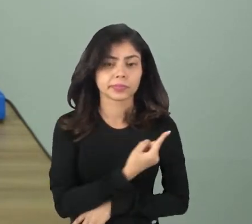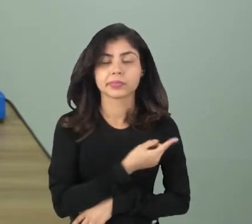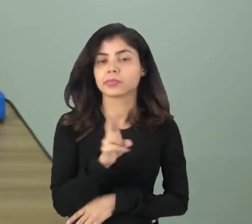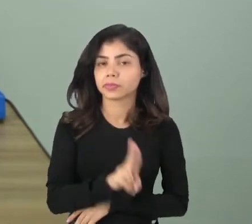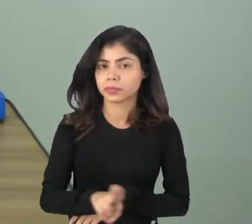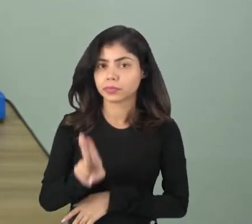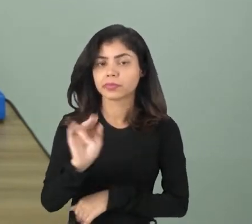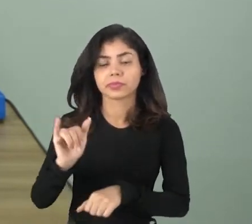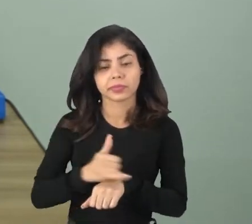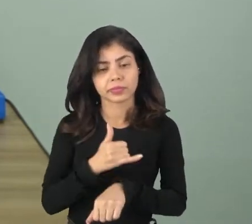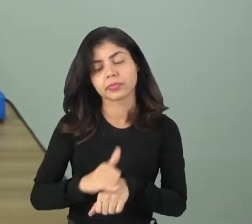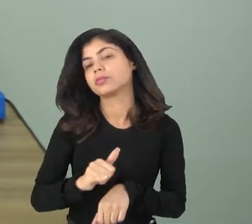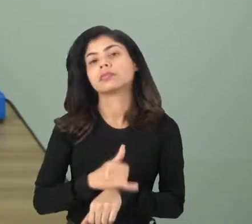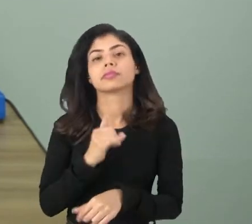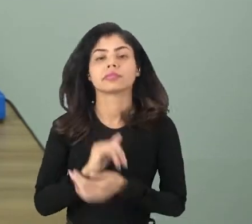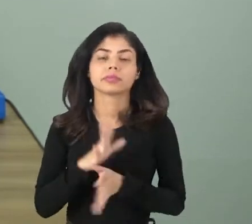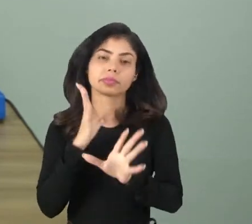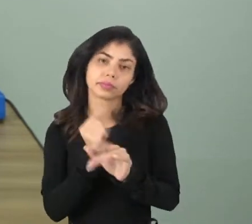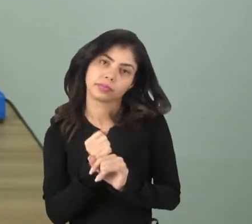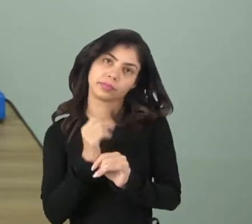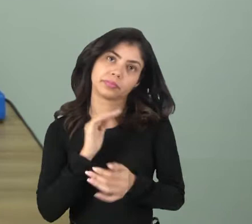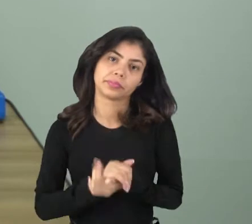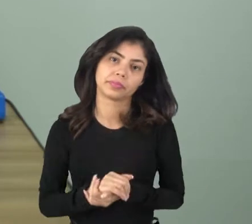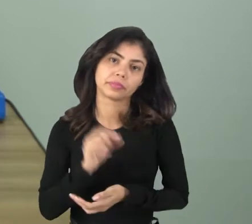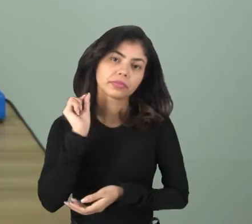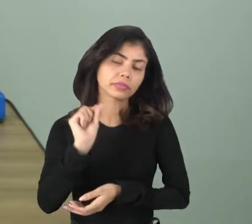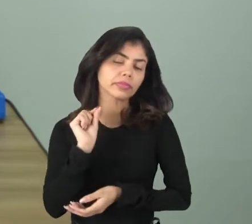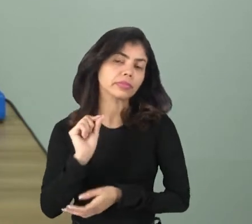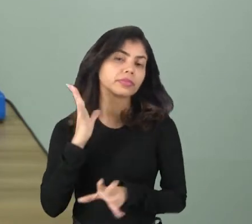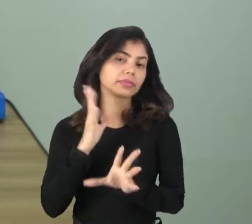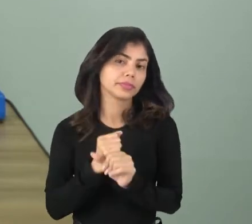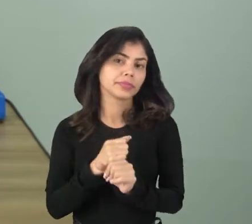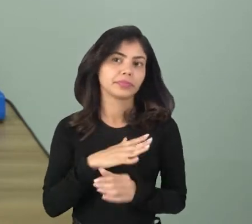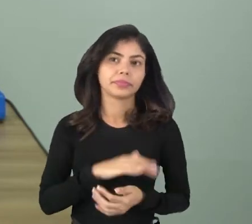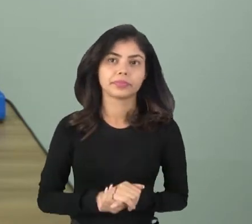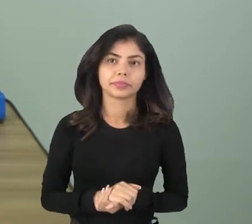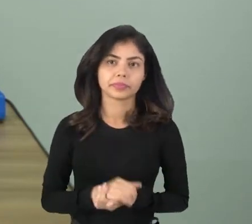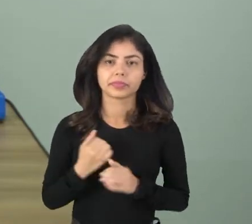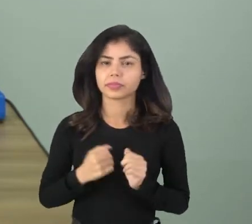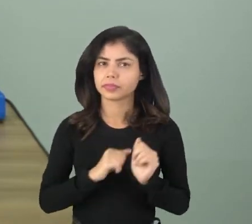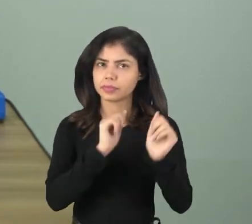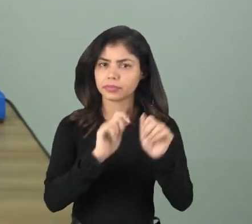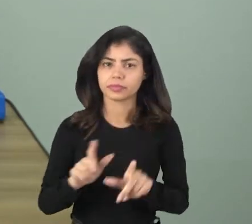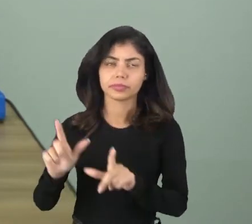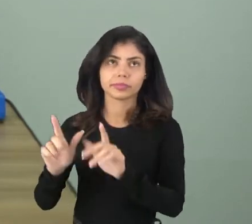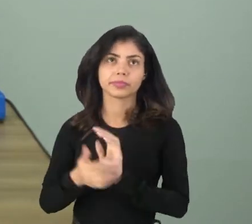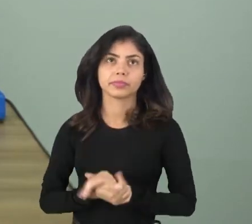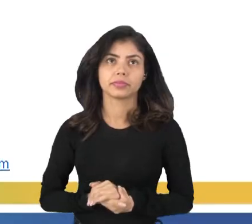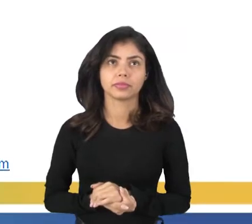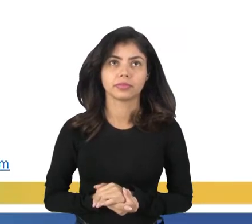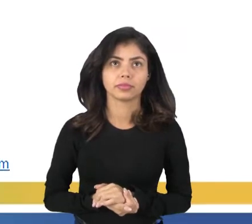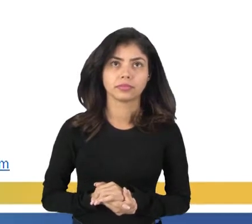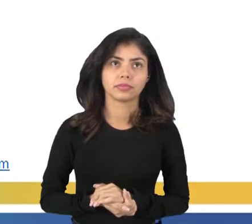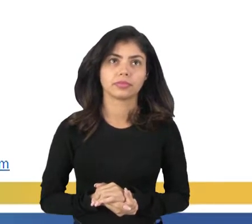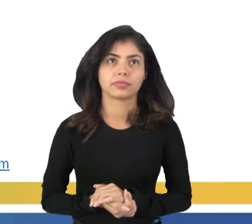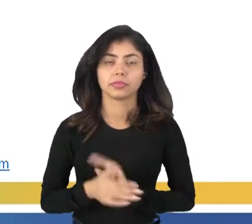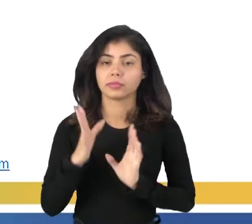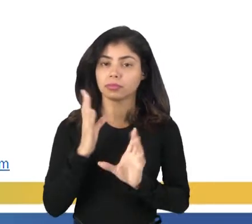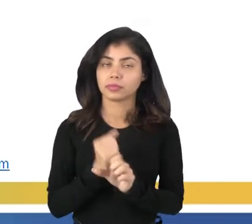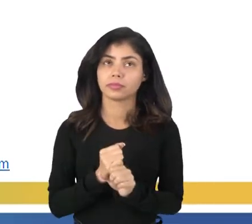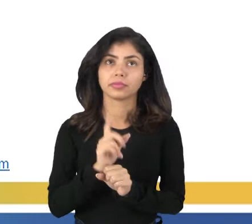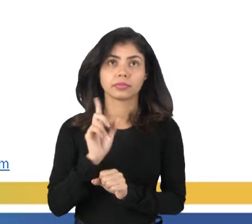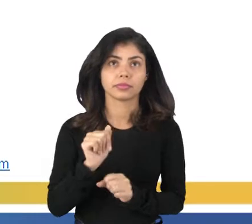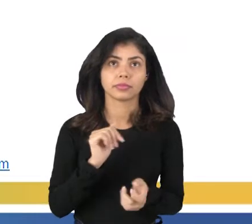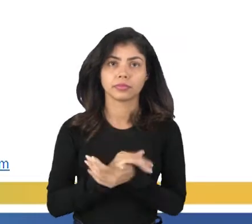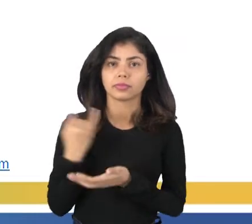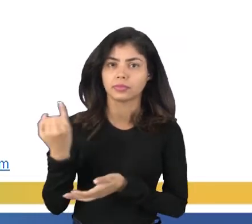utilizamos estratégias, né, da adição. E o que é adição, professora? Acompanha comigo aí na telinha. A